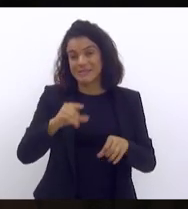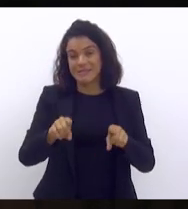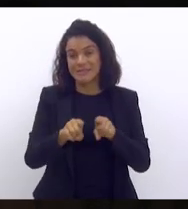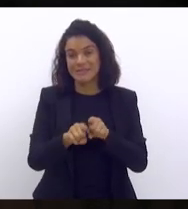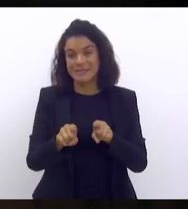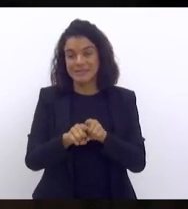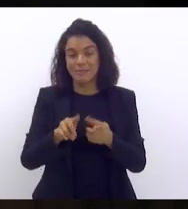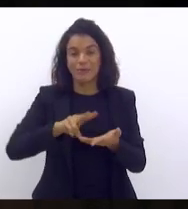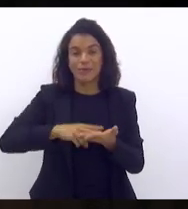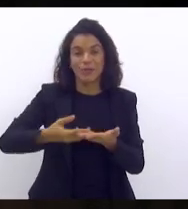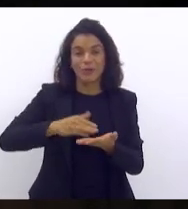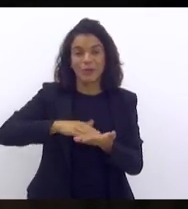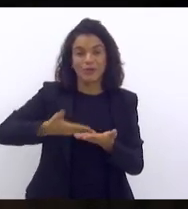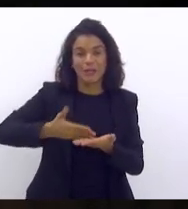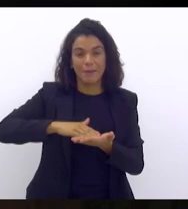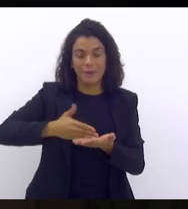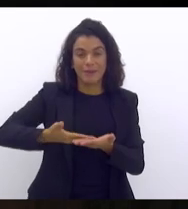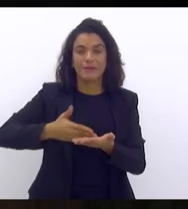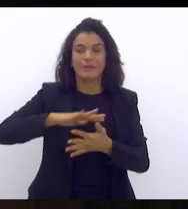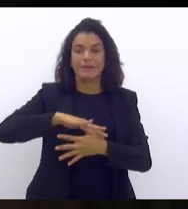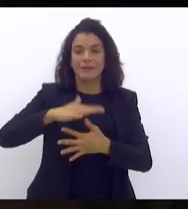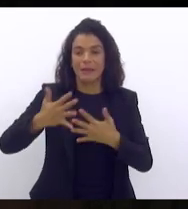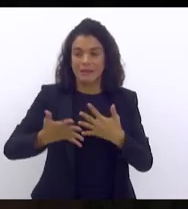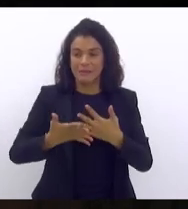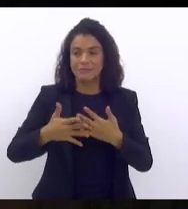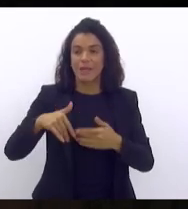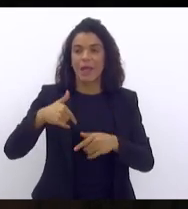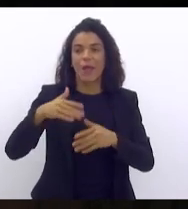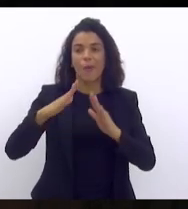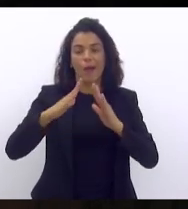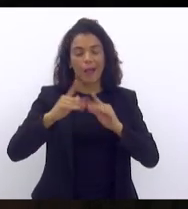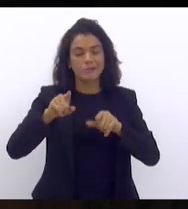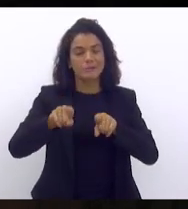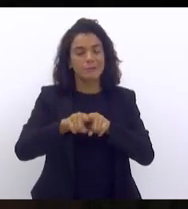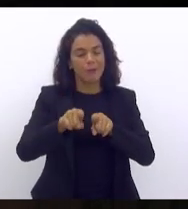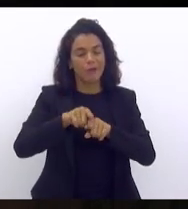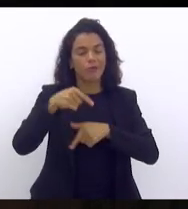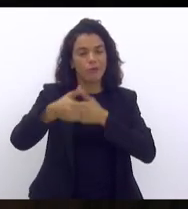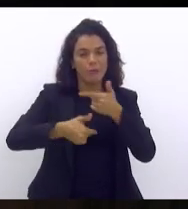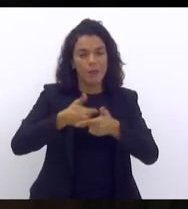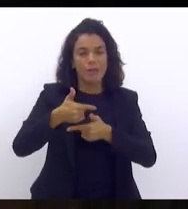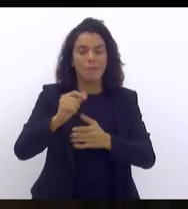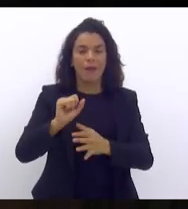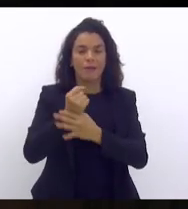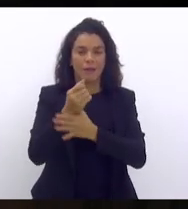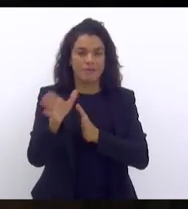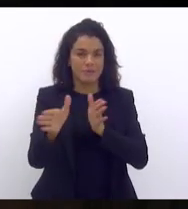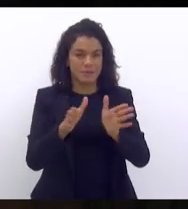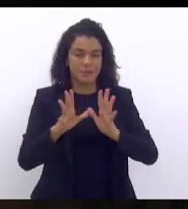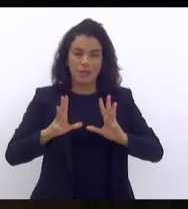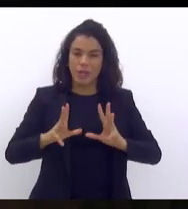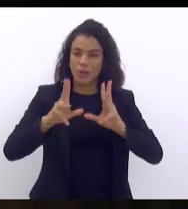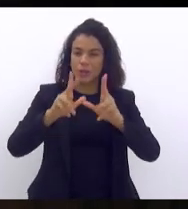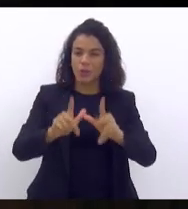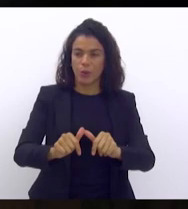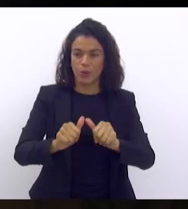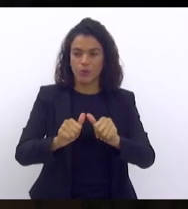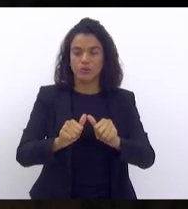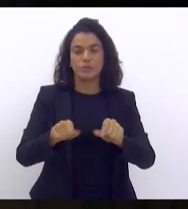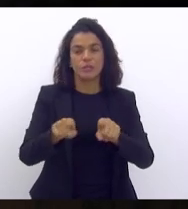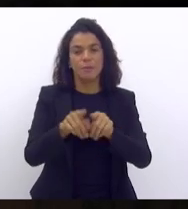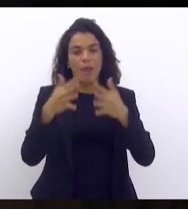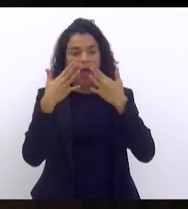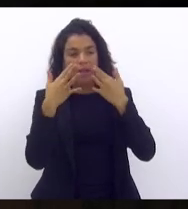os tradutores de Libras da casa, é uma casa que eu estou trabalhando também para que seja acessível para todas as pessoas, então chamar a